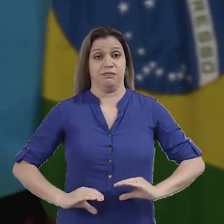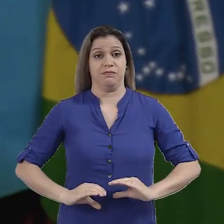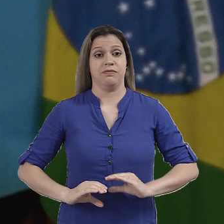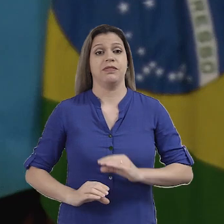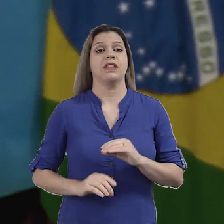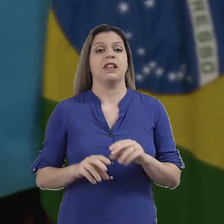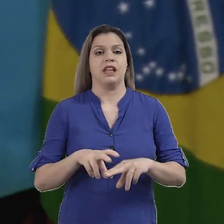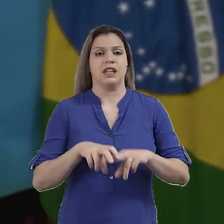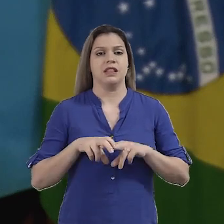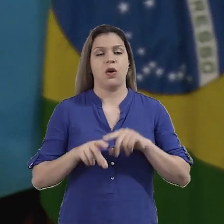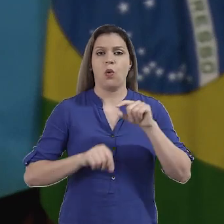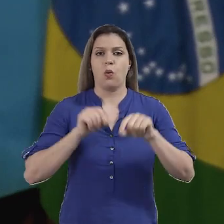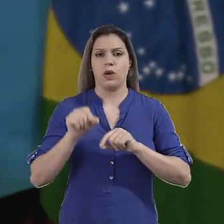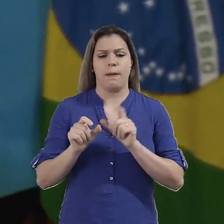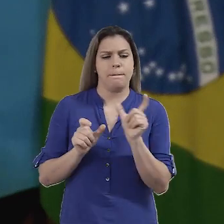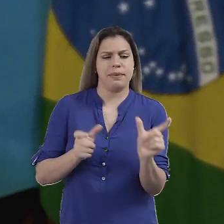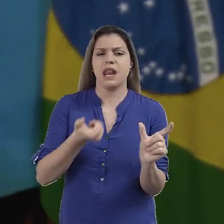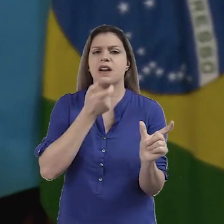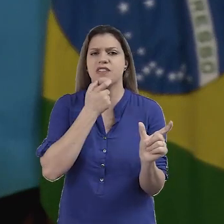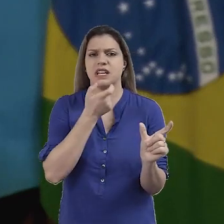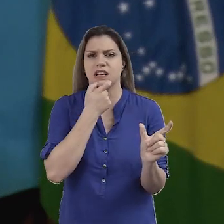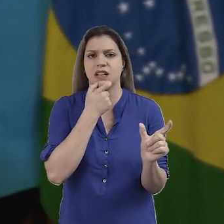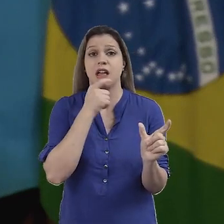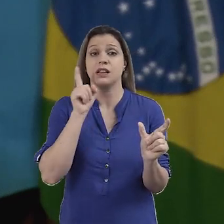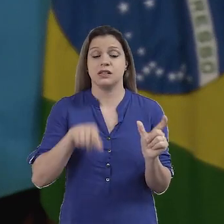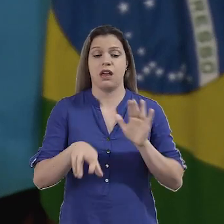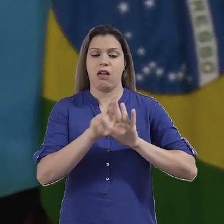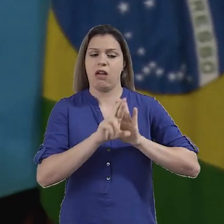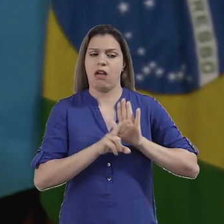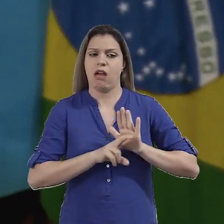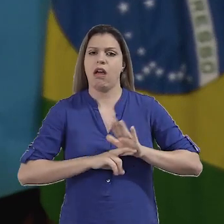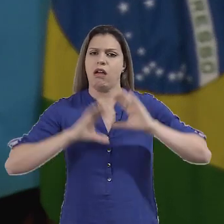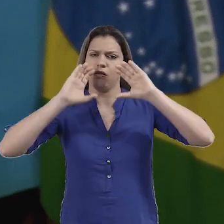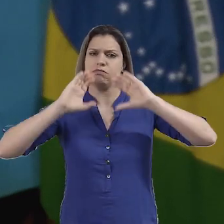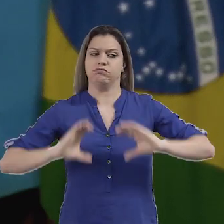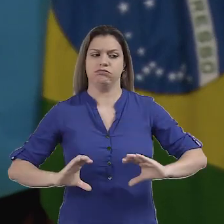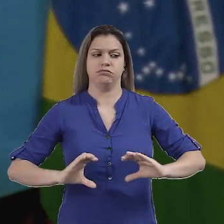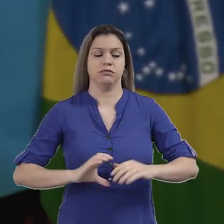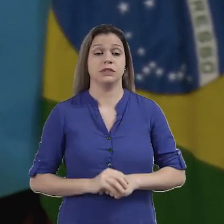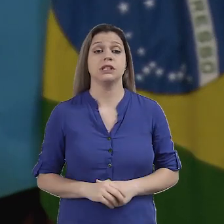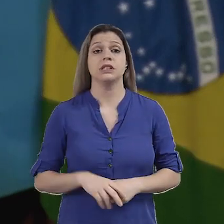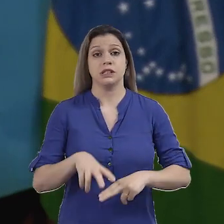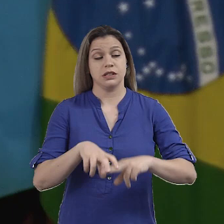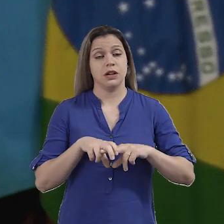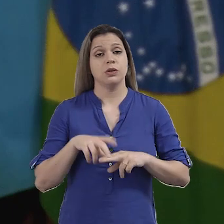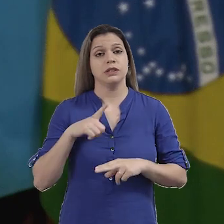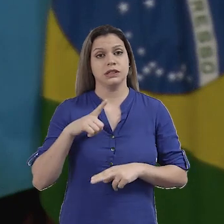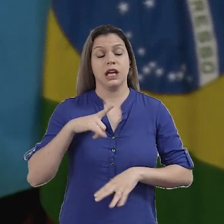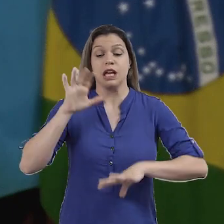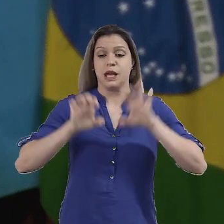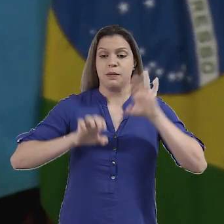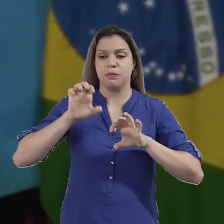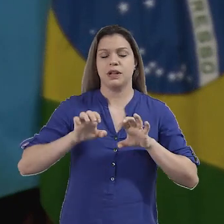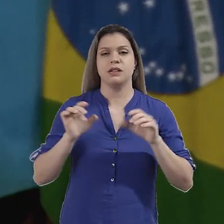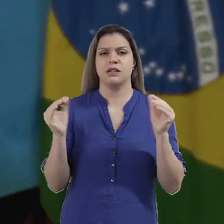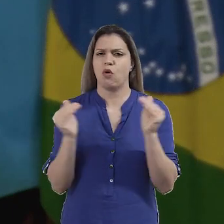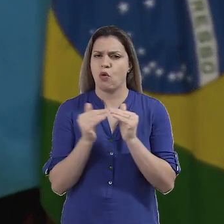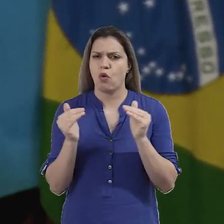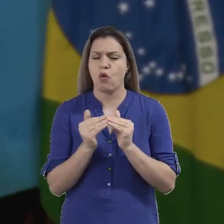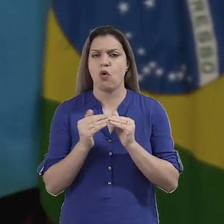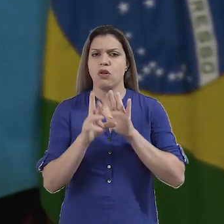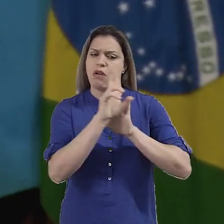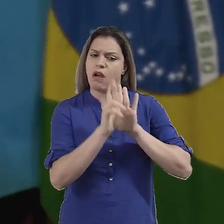o compliance vem daquele termo em inglês e que significa cumprir regras. Então, a empresa está de acordo com as